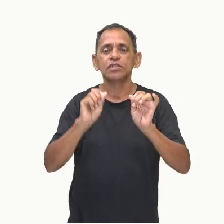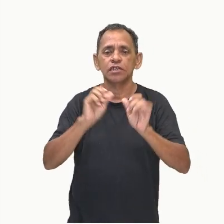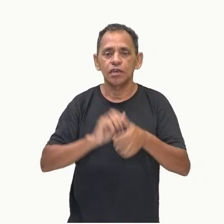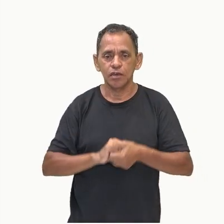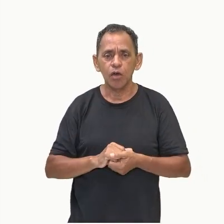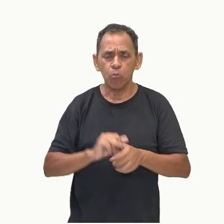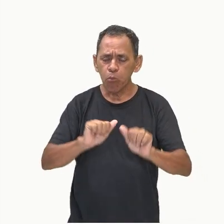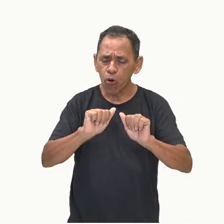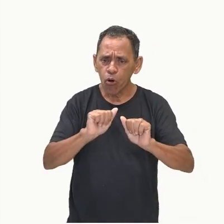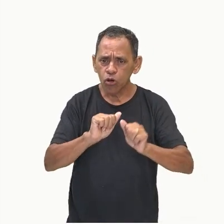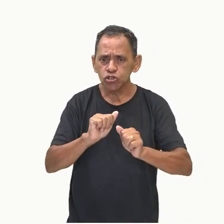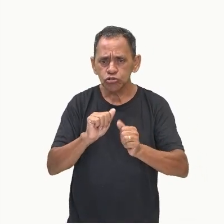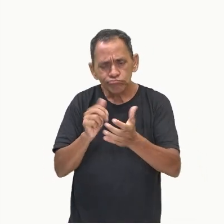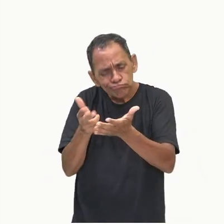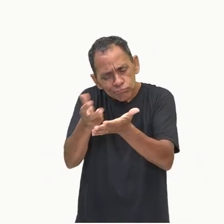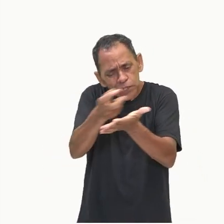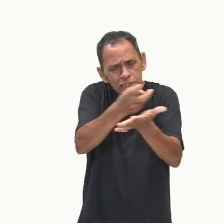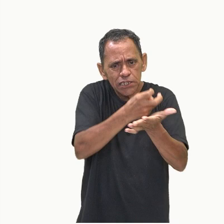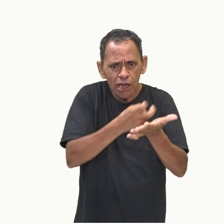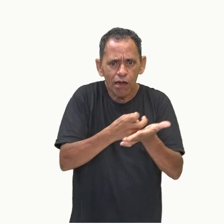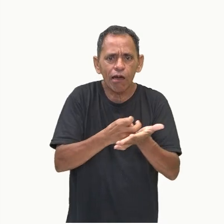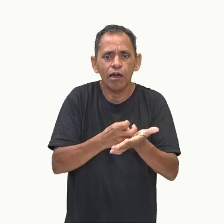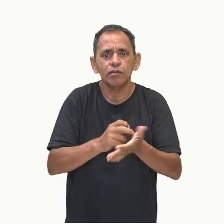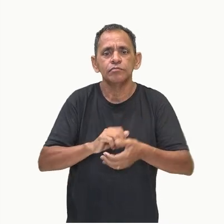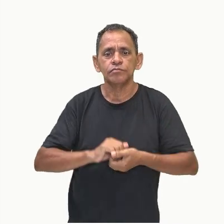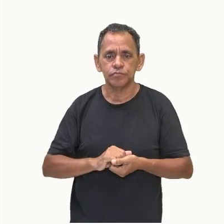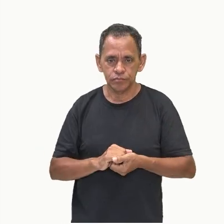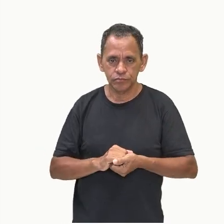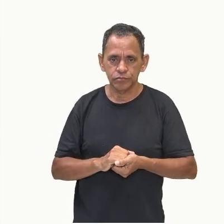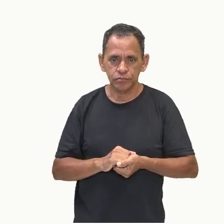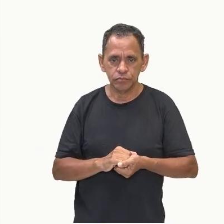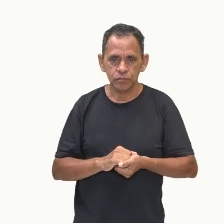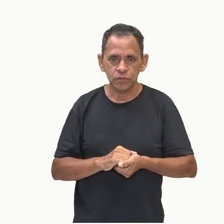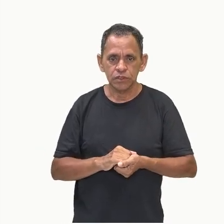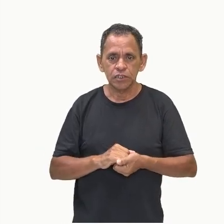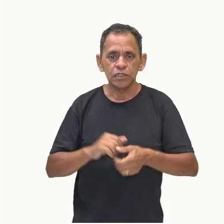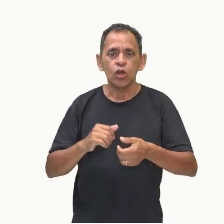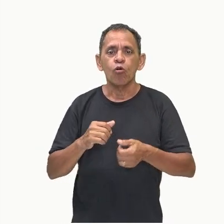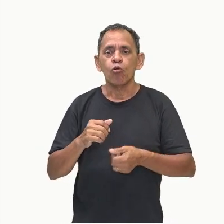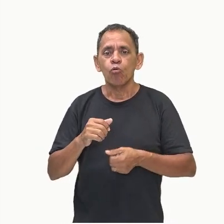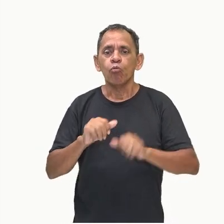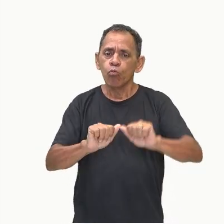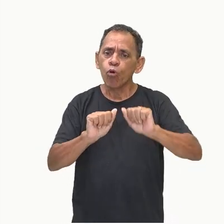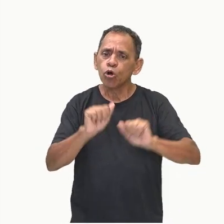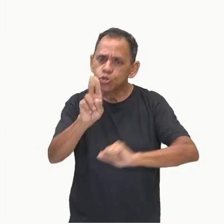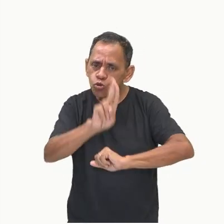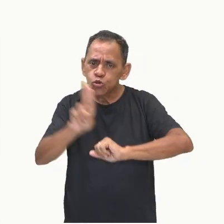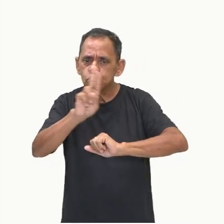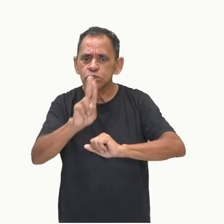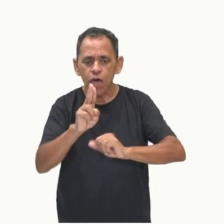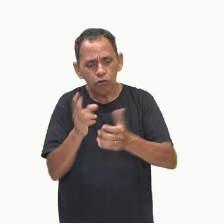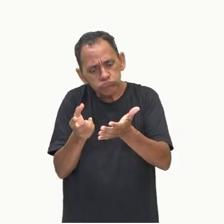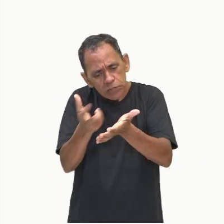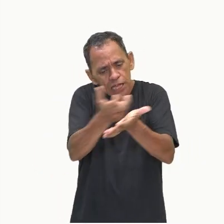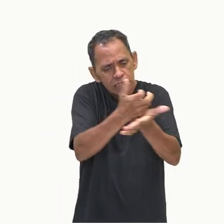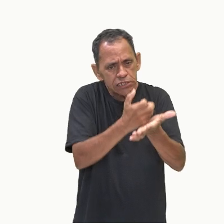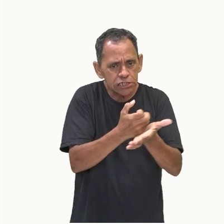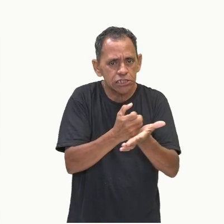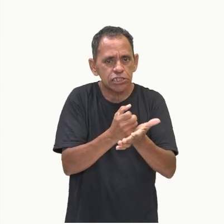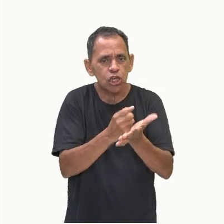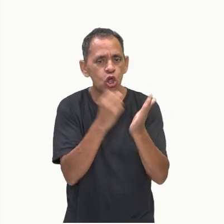Claro tá mas faz um esquema aí para tu entender melhor o que que está se tratando tu tem aqui olha